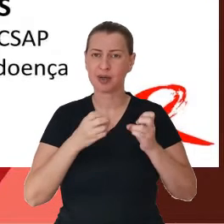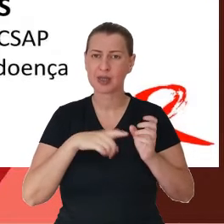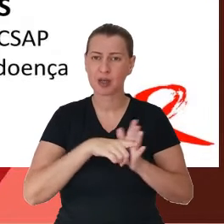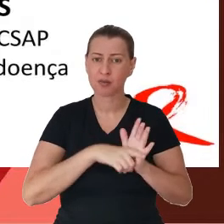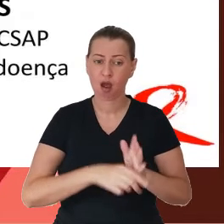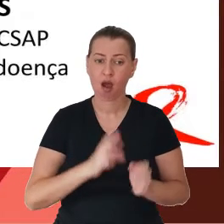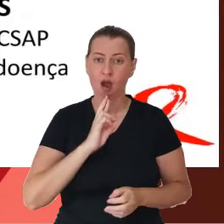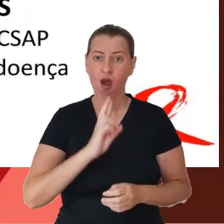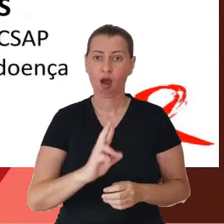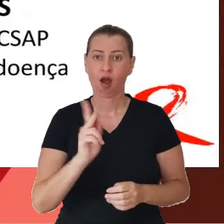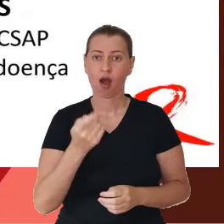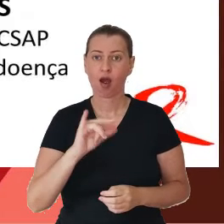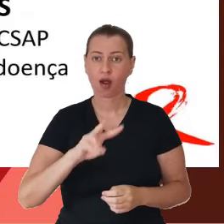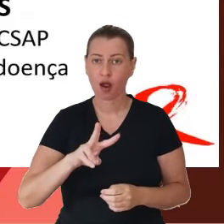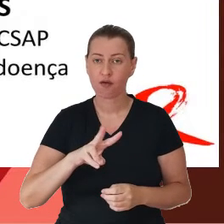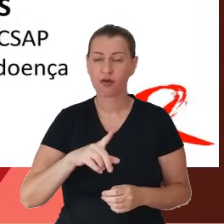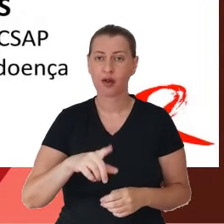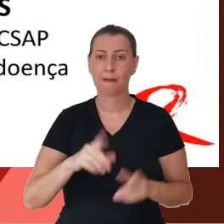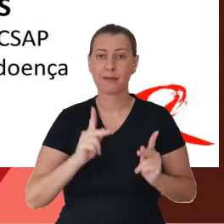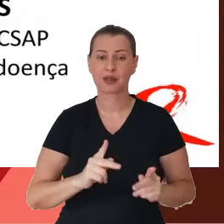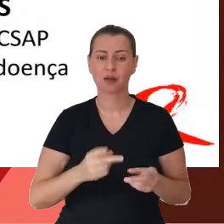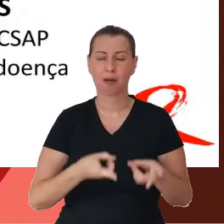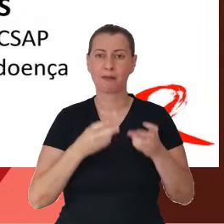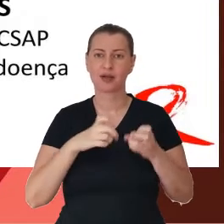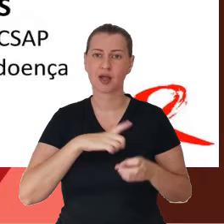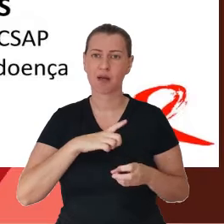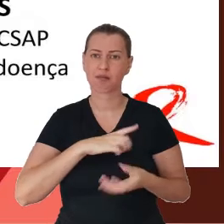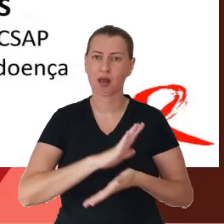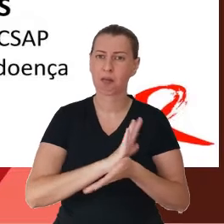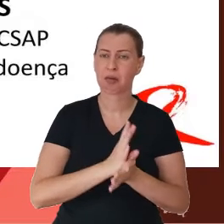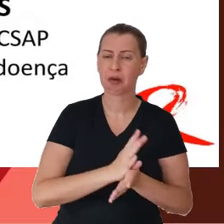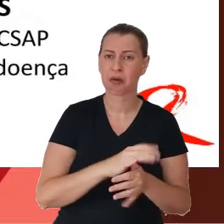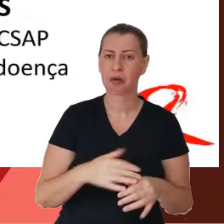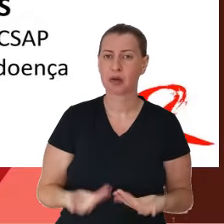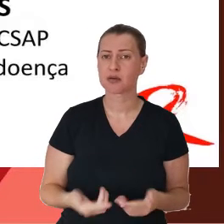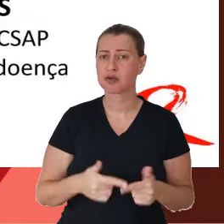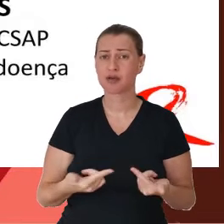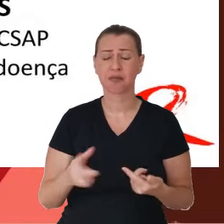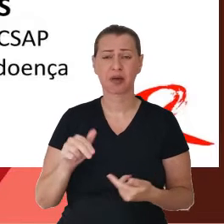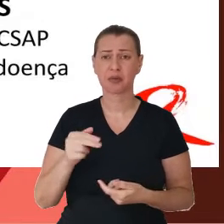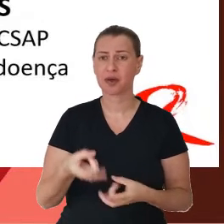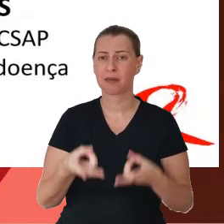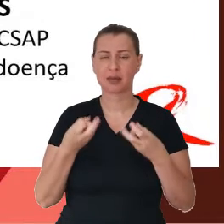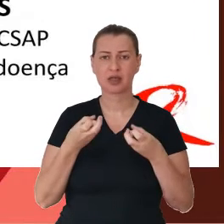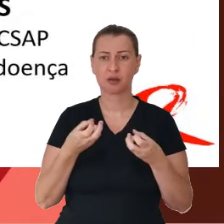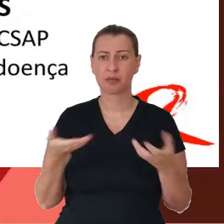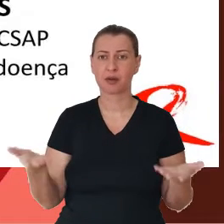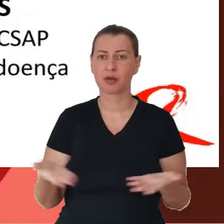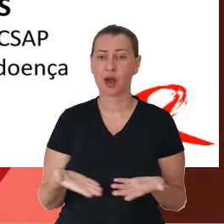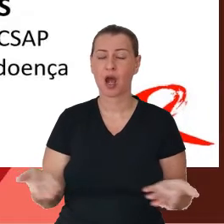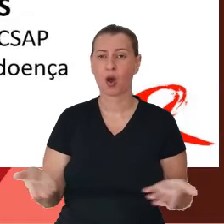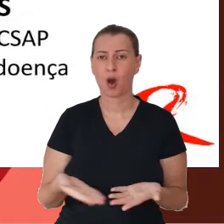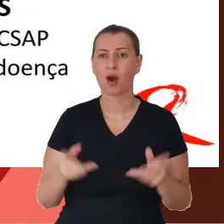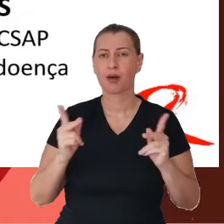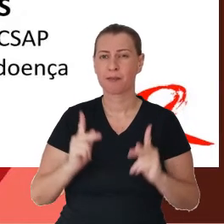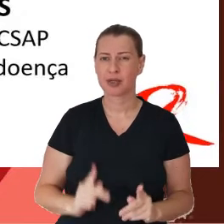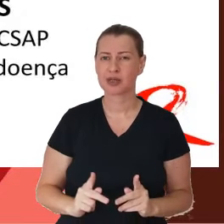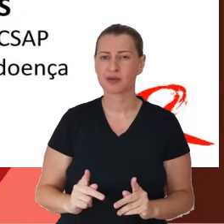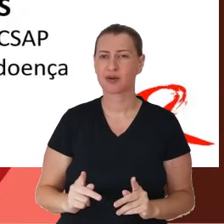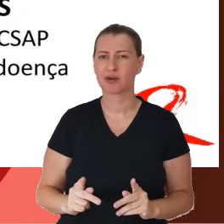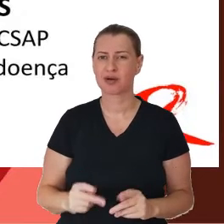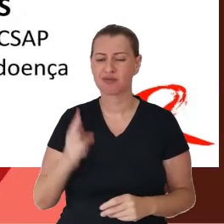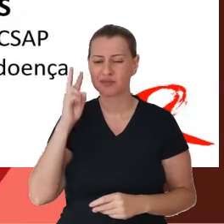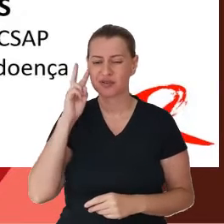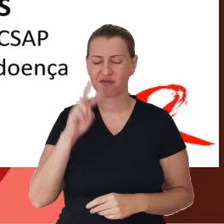próprios preconceitos que talvez ela nem sabia que tinha, que nunca tinha parado para pensar, e ela se enxerga numa posição que nunca achou que